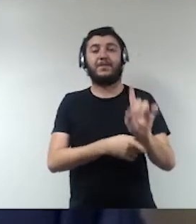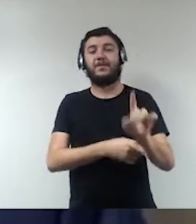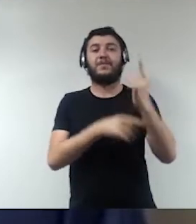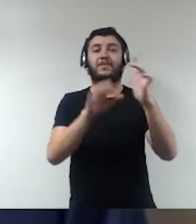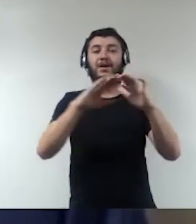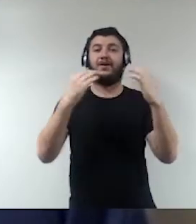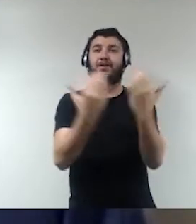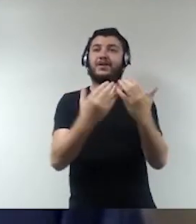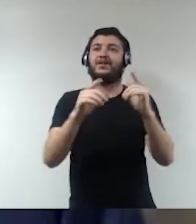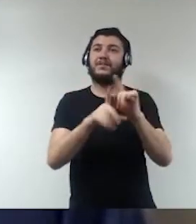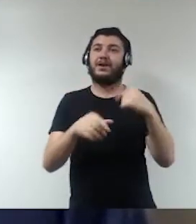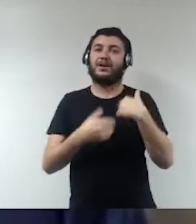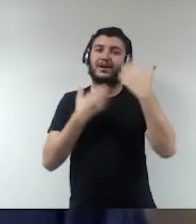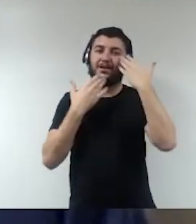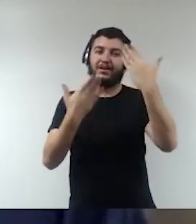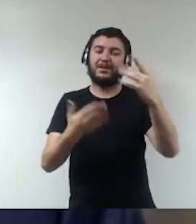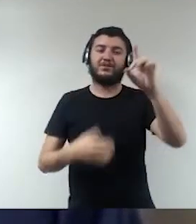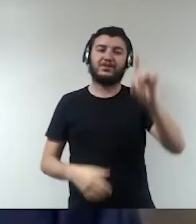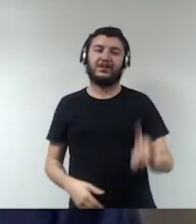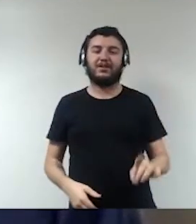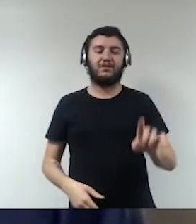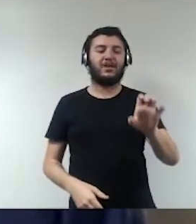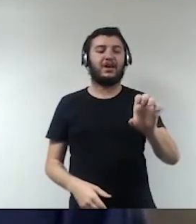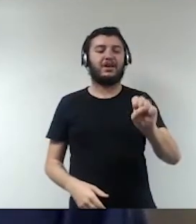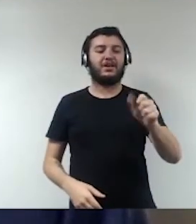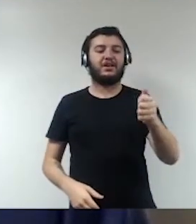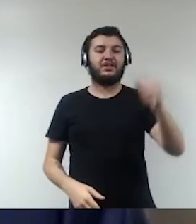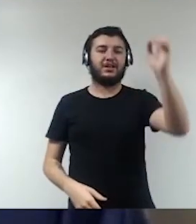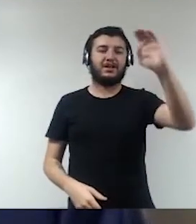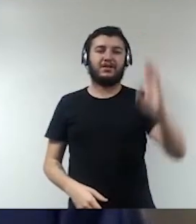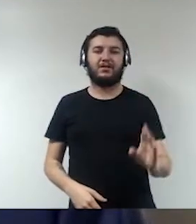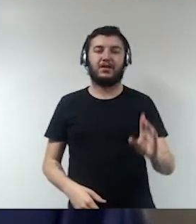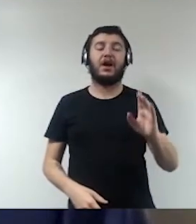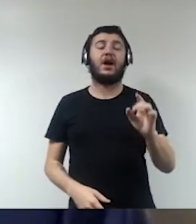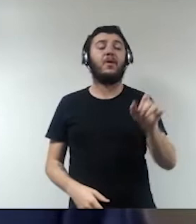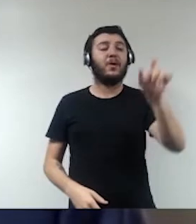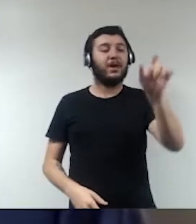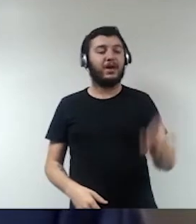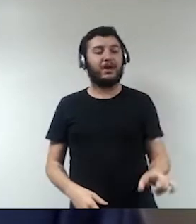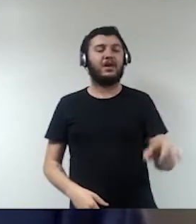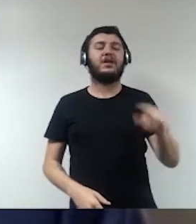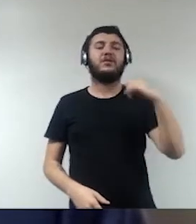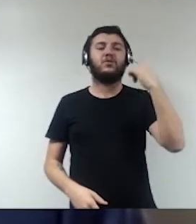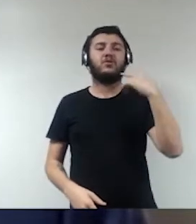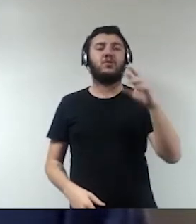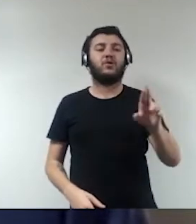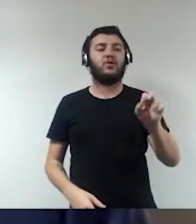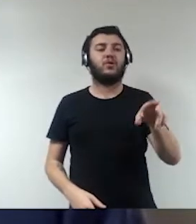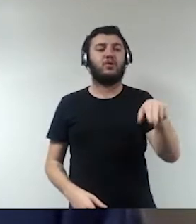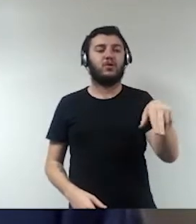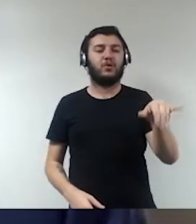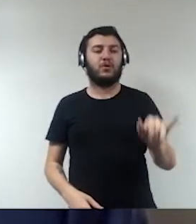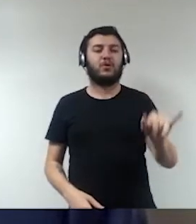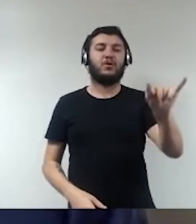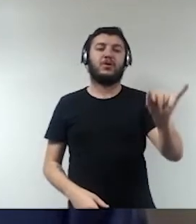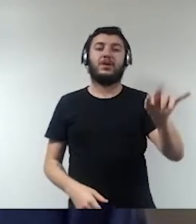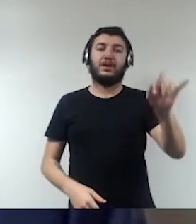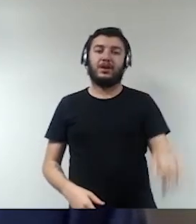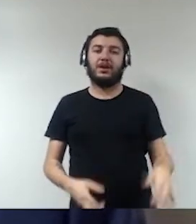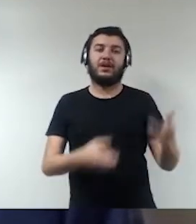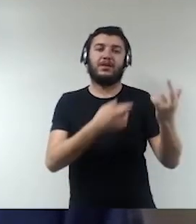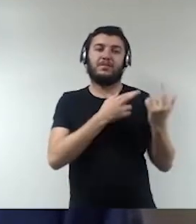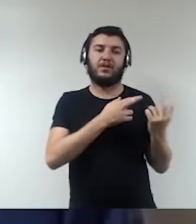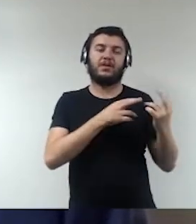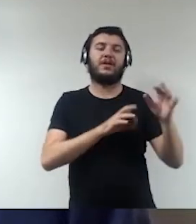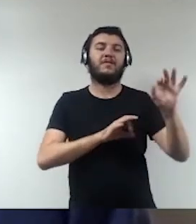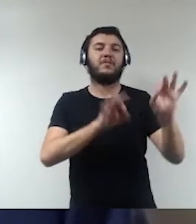o diretor da ESA Nacional, Dr. Rony Duarte, pelo honroso convite e o privilégio de ser moderador deste